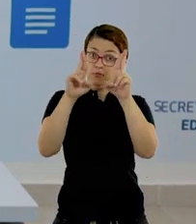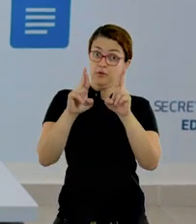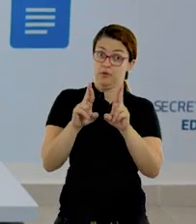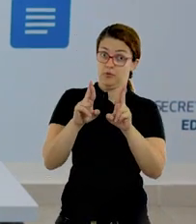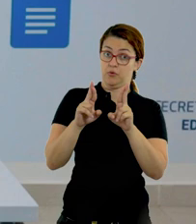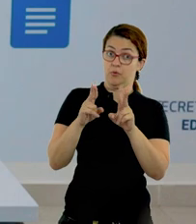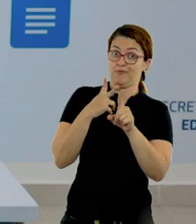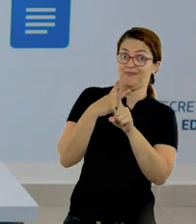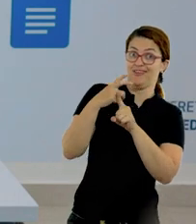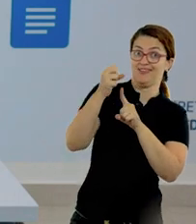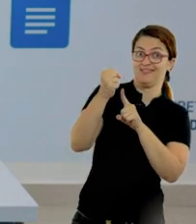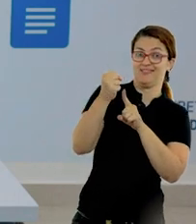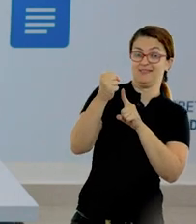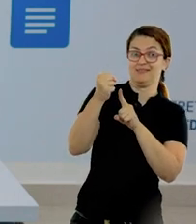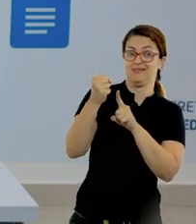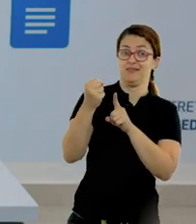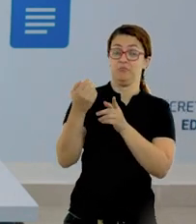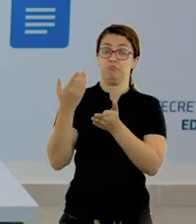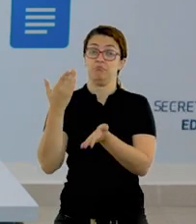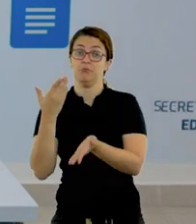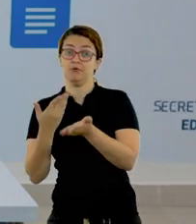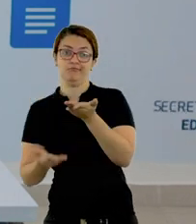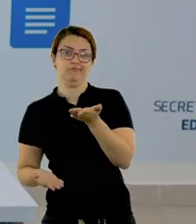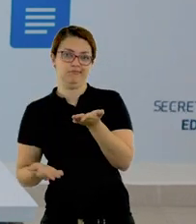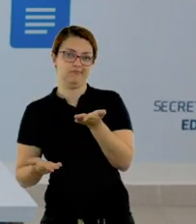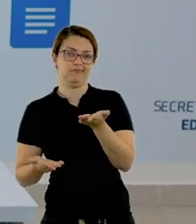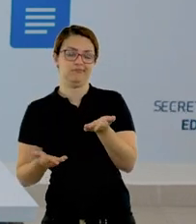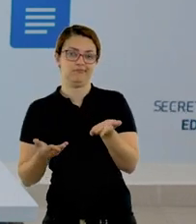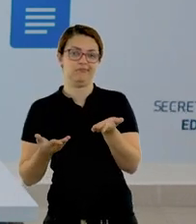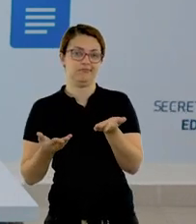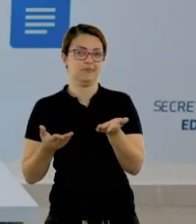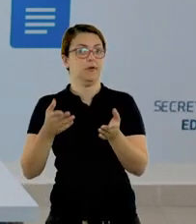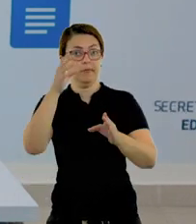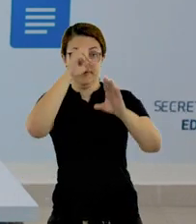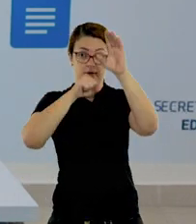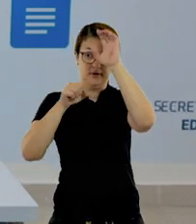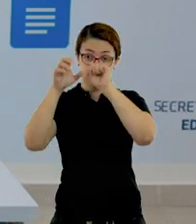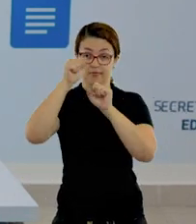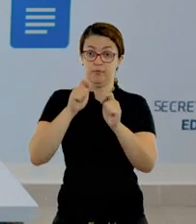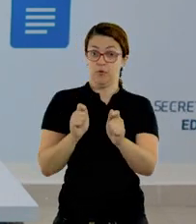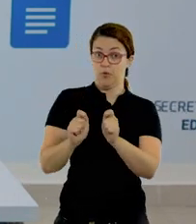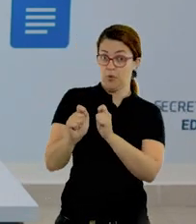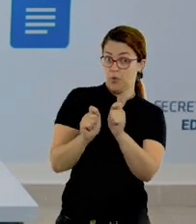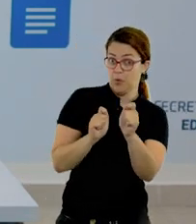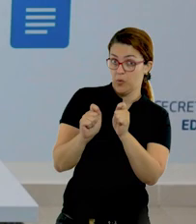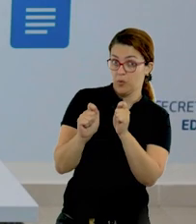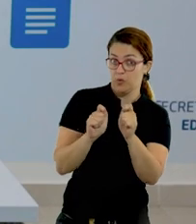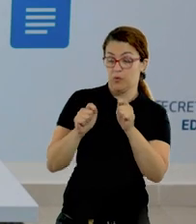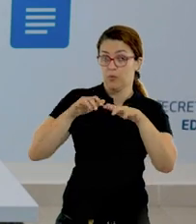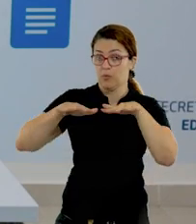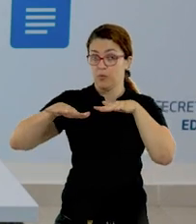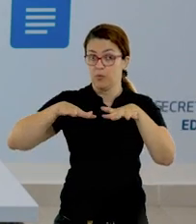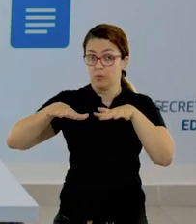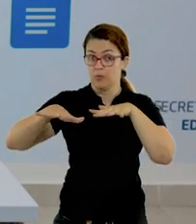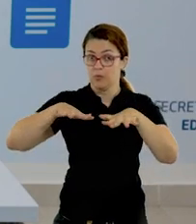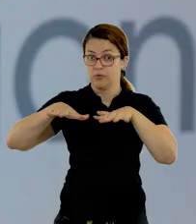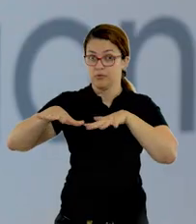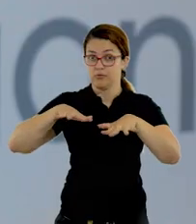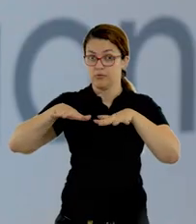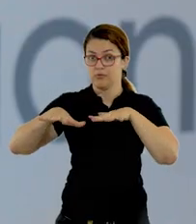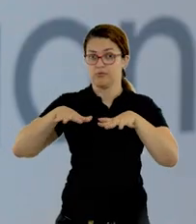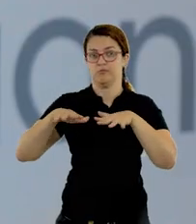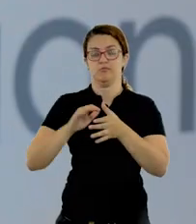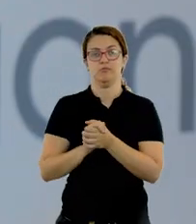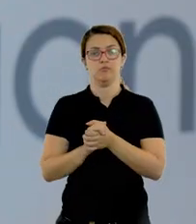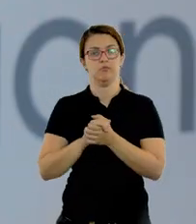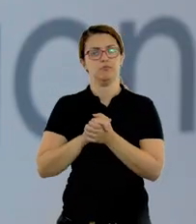ganhar e perder ao fim de cada partida, tá? E também controlar o movimento gradualmente e coordenação motora. Por